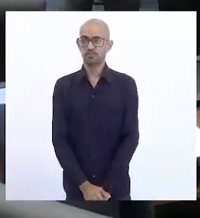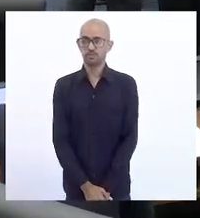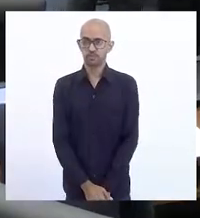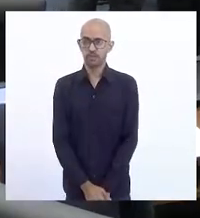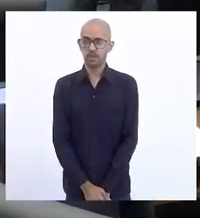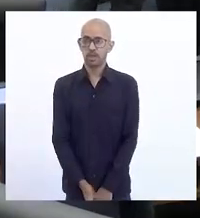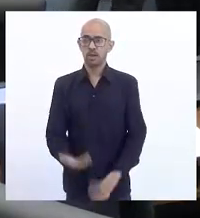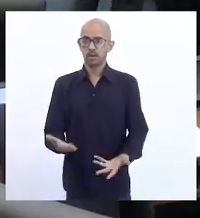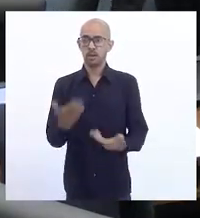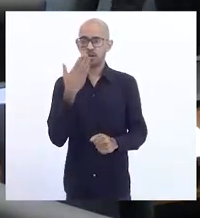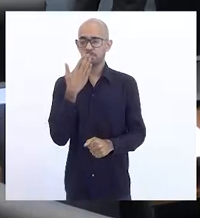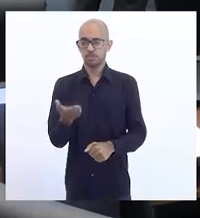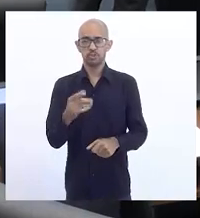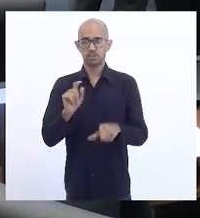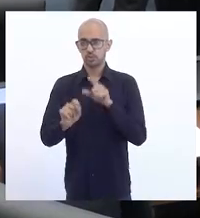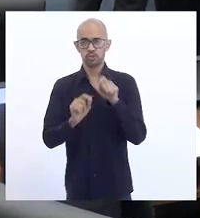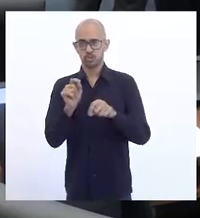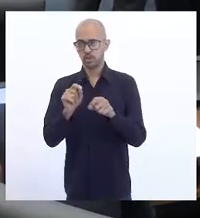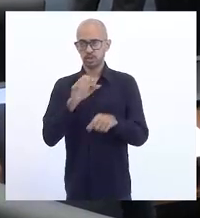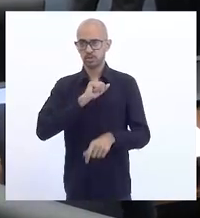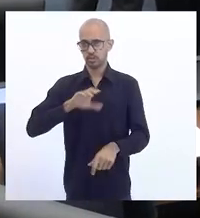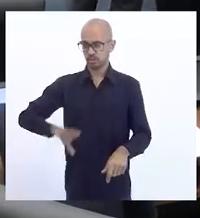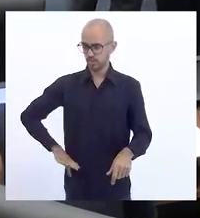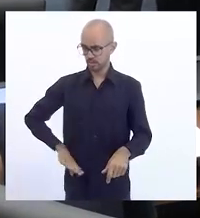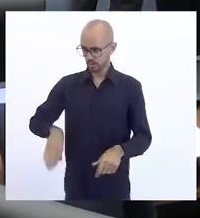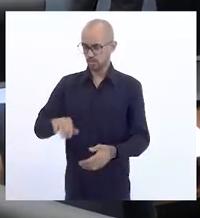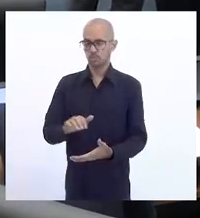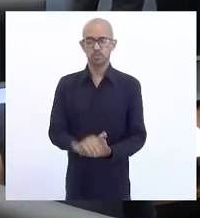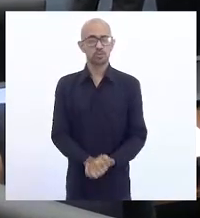queria pedir, deputado André Ciliano, para...